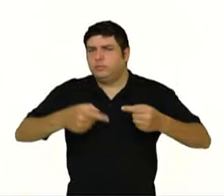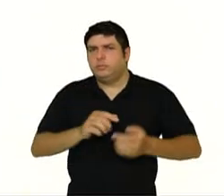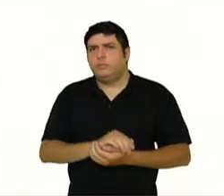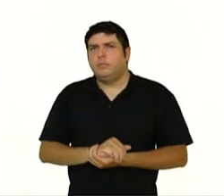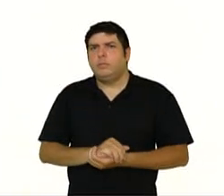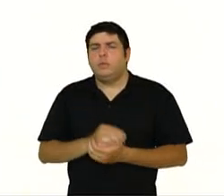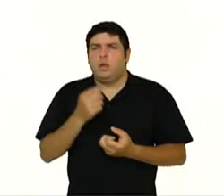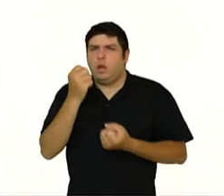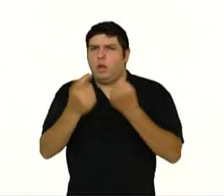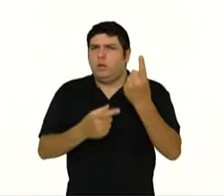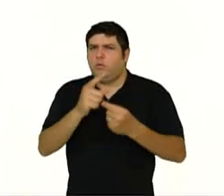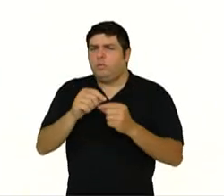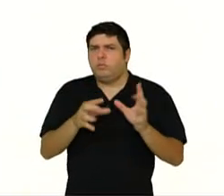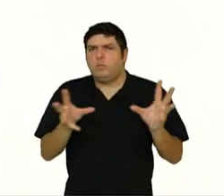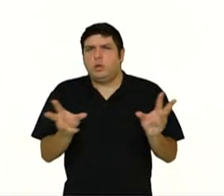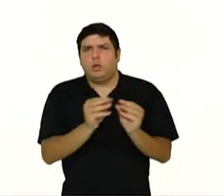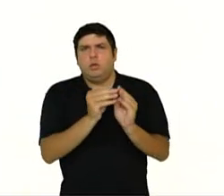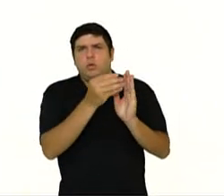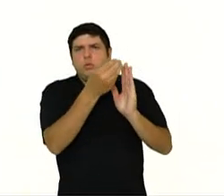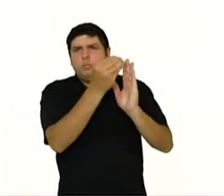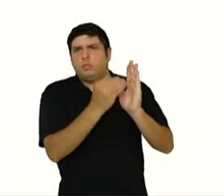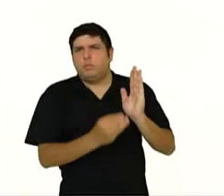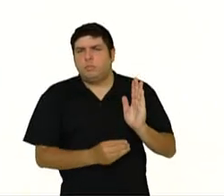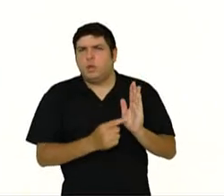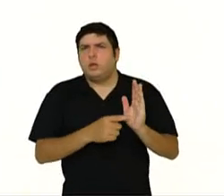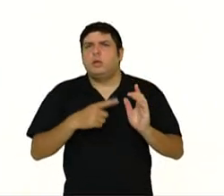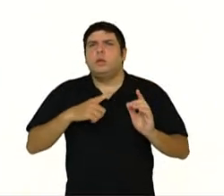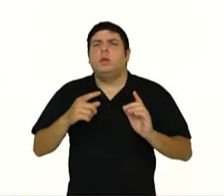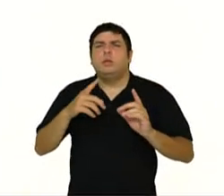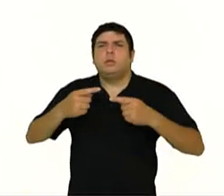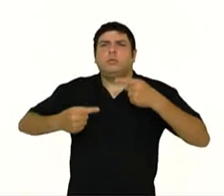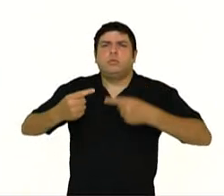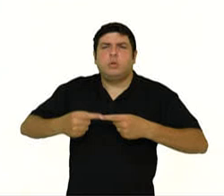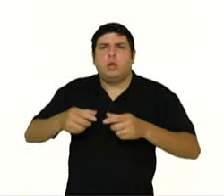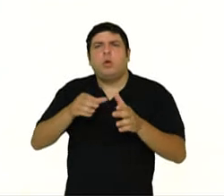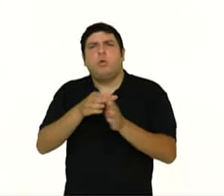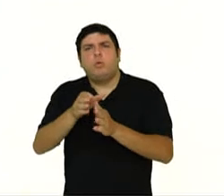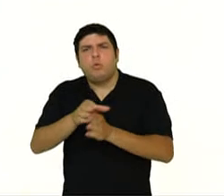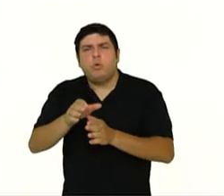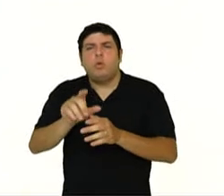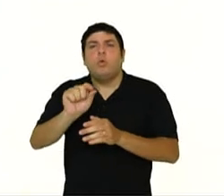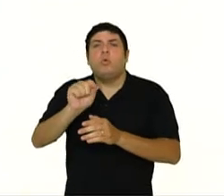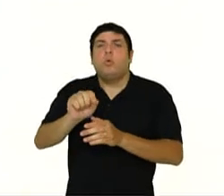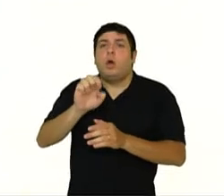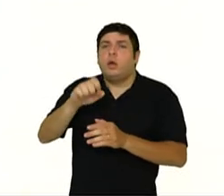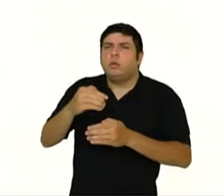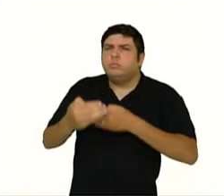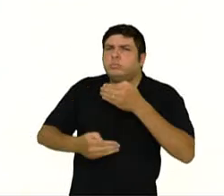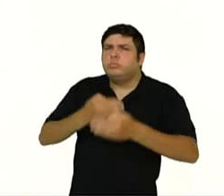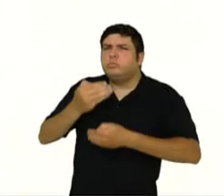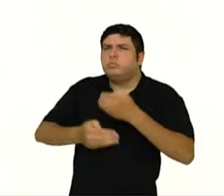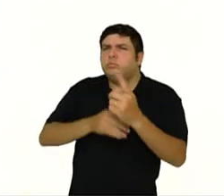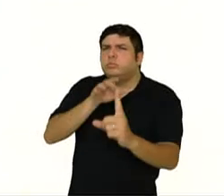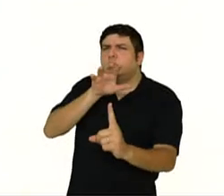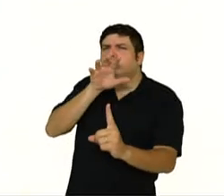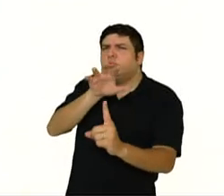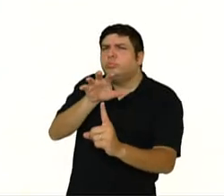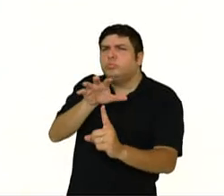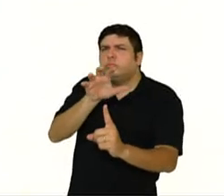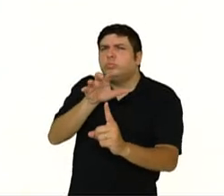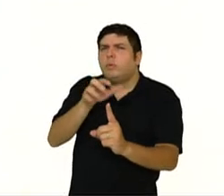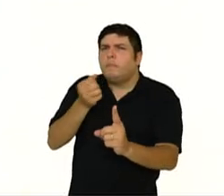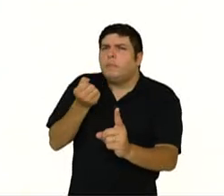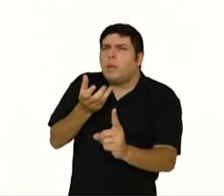vezes tem um relato resumido, tem uma descrição precisa, tem um diálogo, tem um conselho, e quer te, no final, tudo que ele quer é te convencer